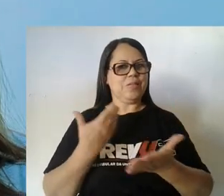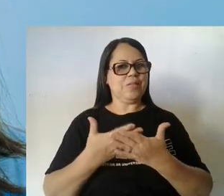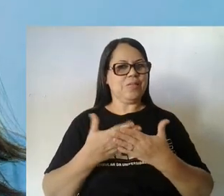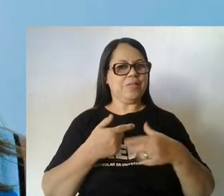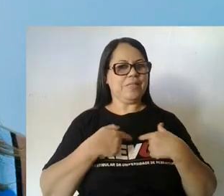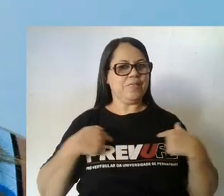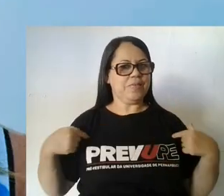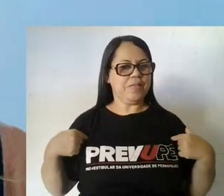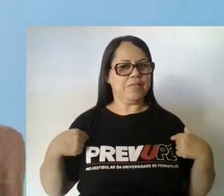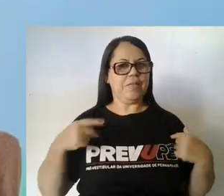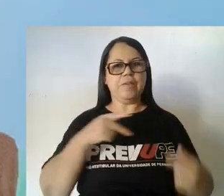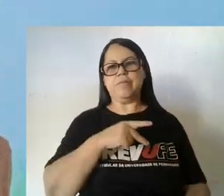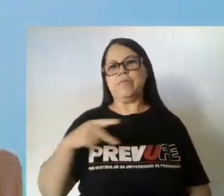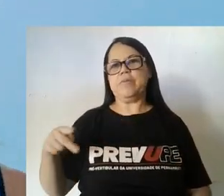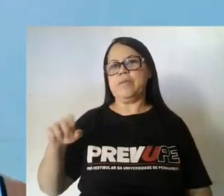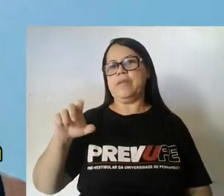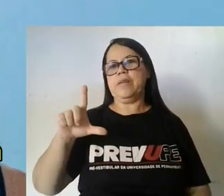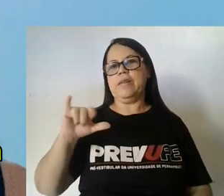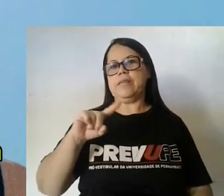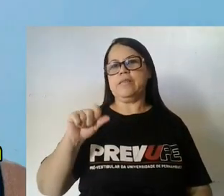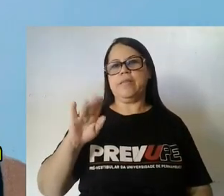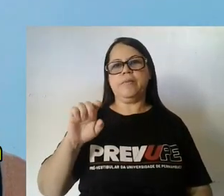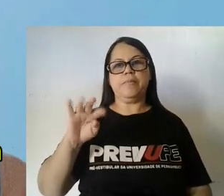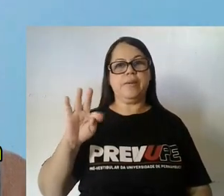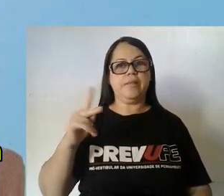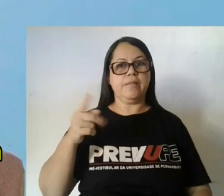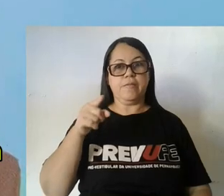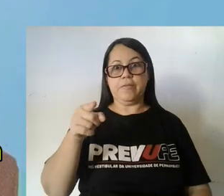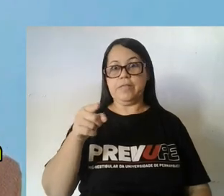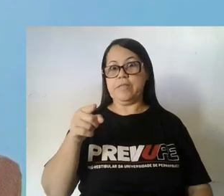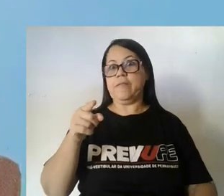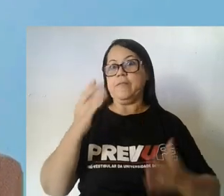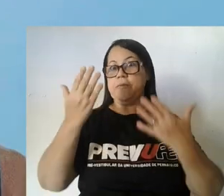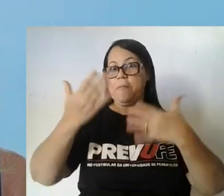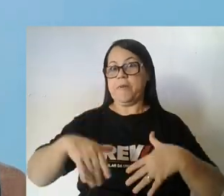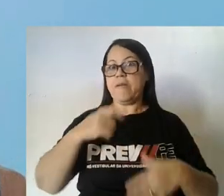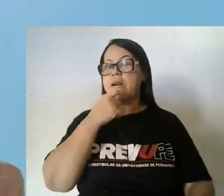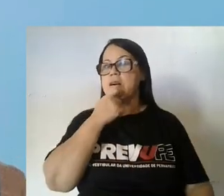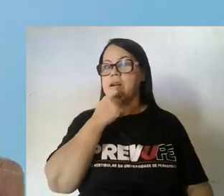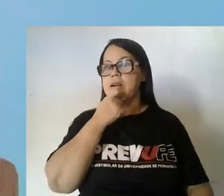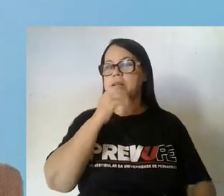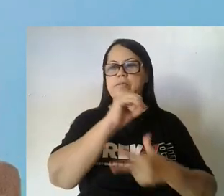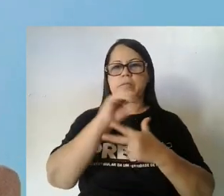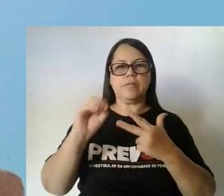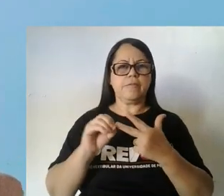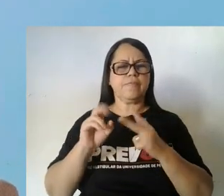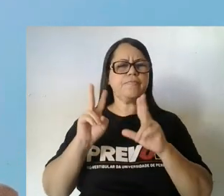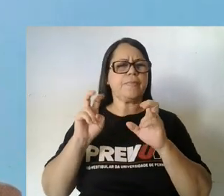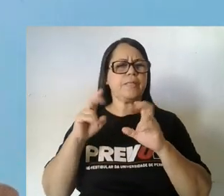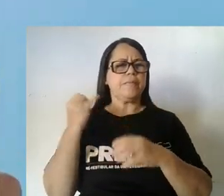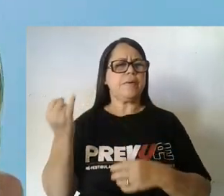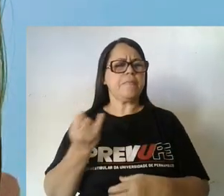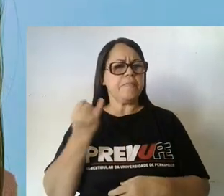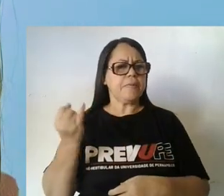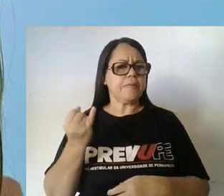E aí, galerinha do Prevup, aqui é a professora Elizabeth com mais uma dica para quem vai fazer prova de inglês no Enem, tá? Um tema importante também para você